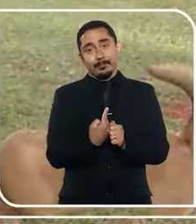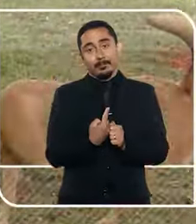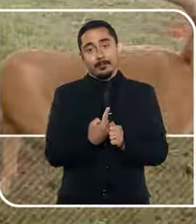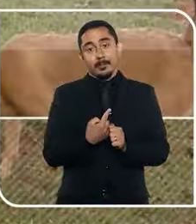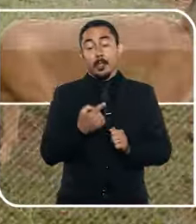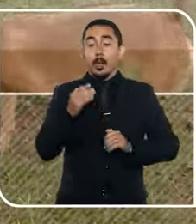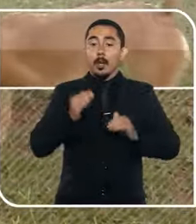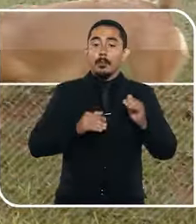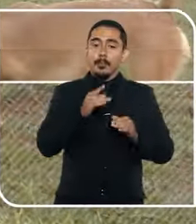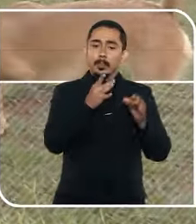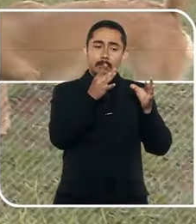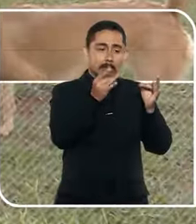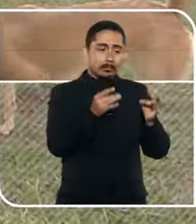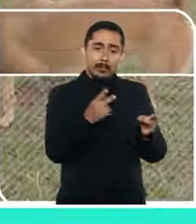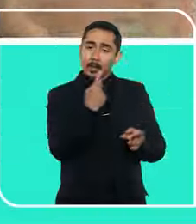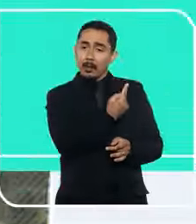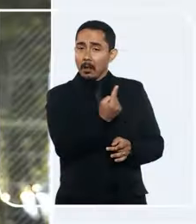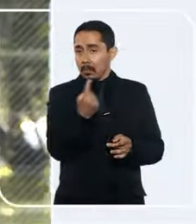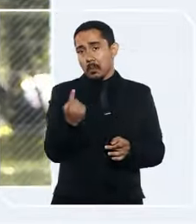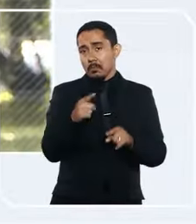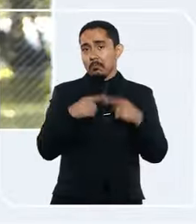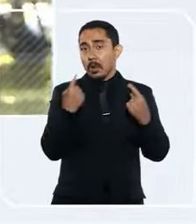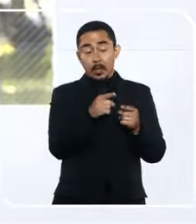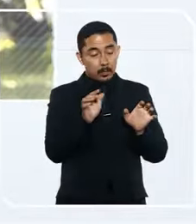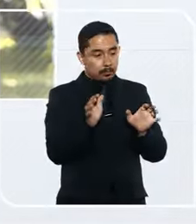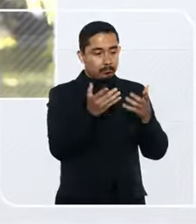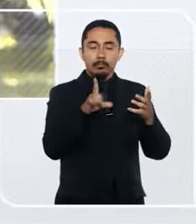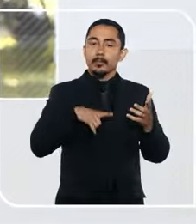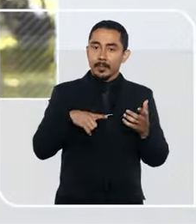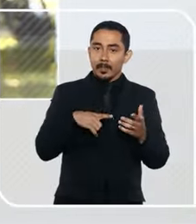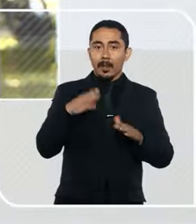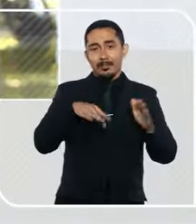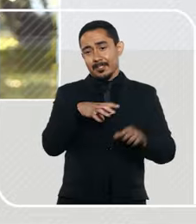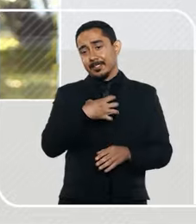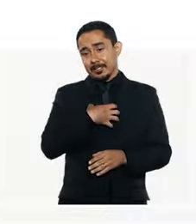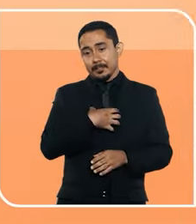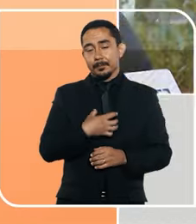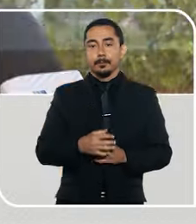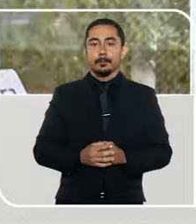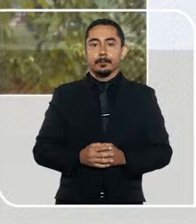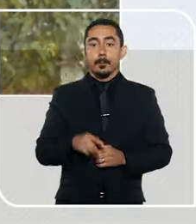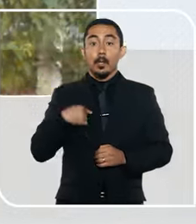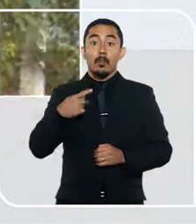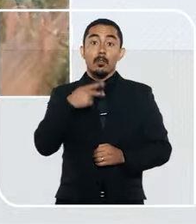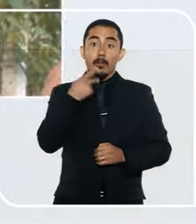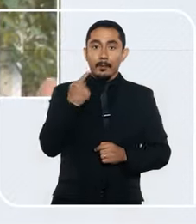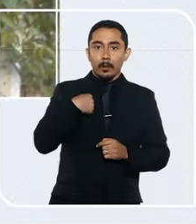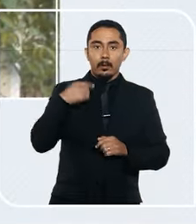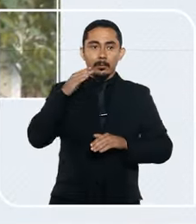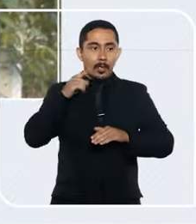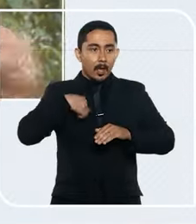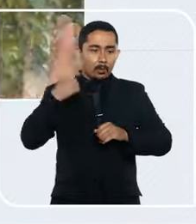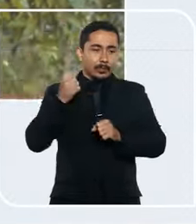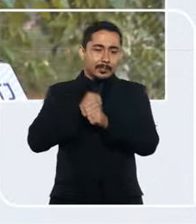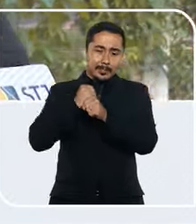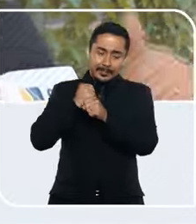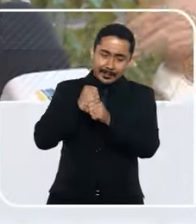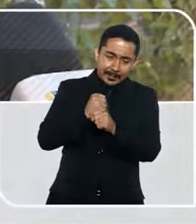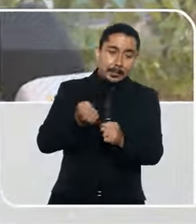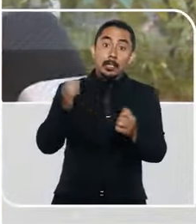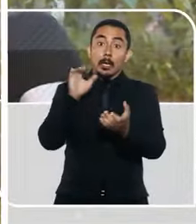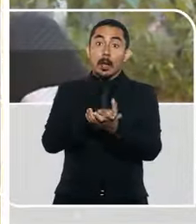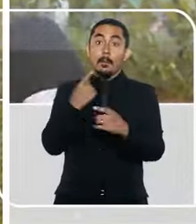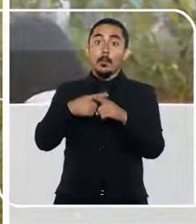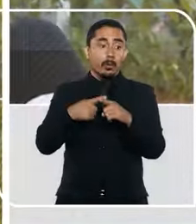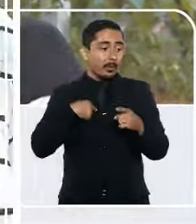a característica de cada pet, mas é instintivo dele, então ele acaba sentindo. Se um dia acontecer, a gente